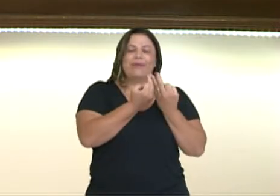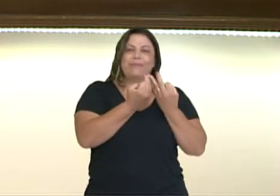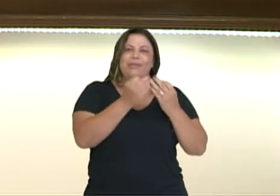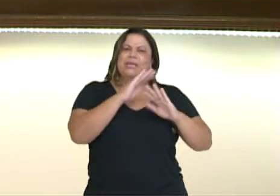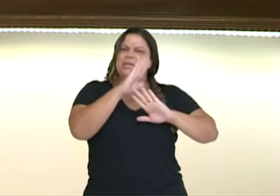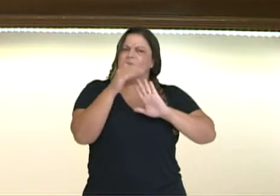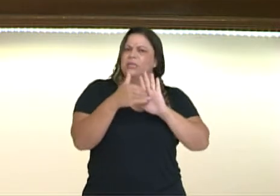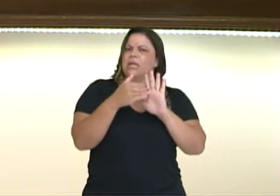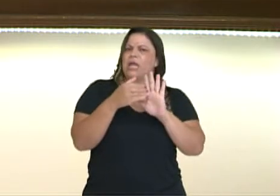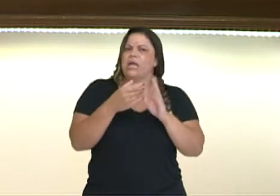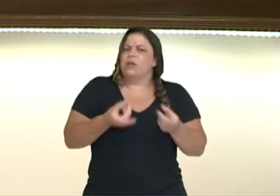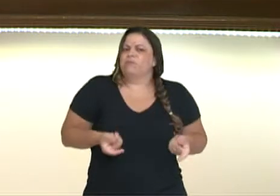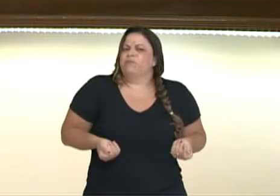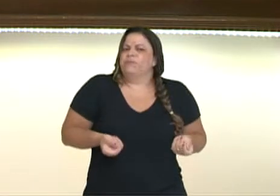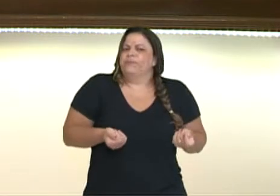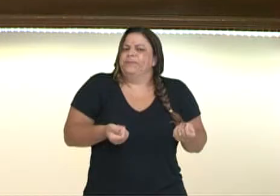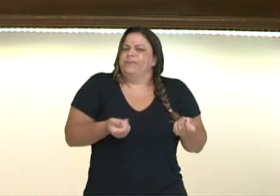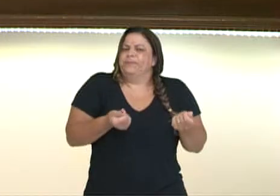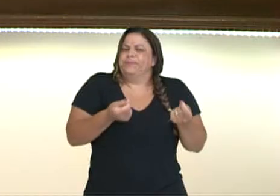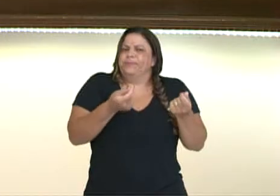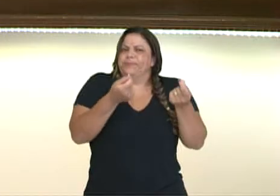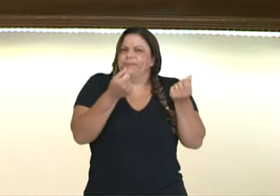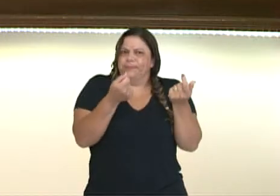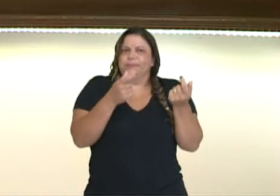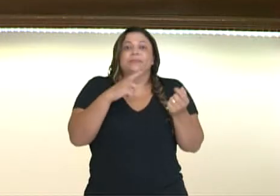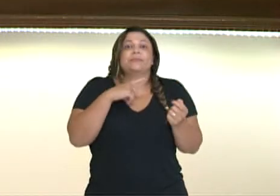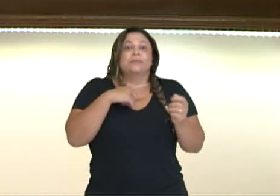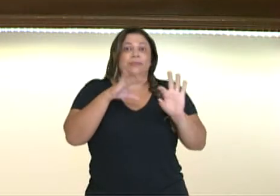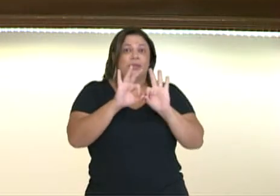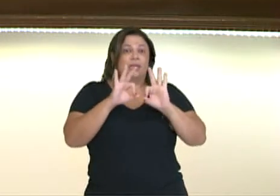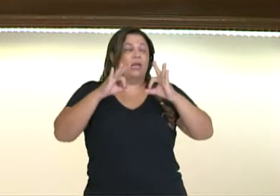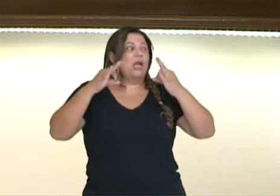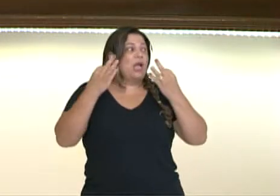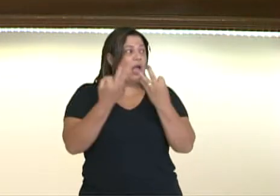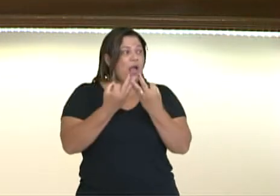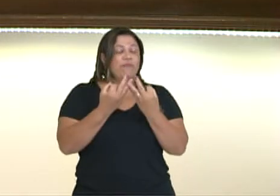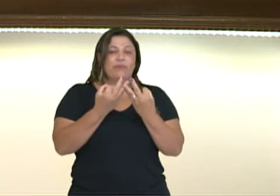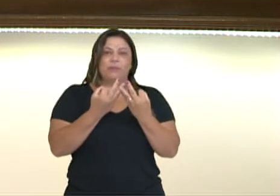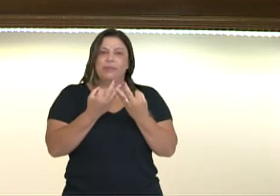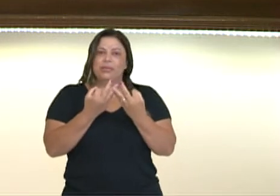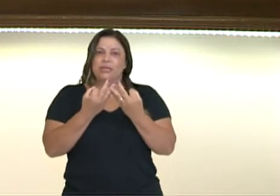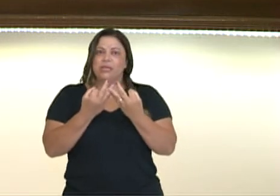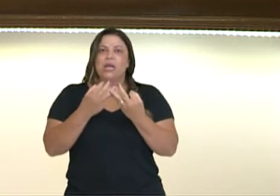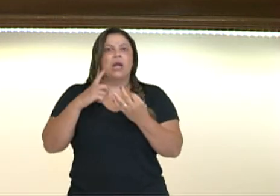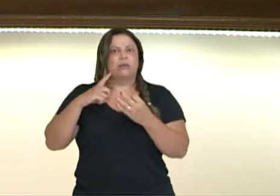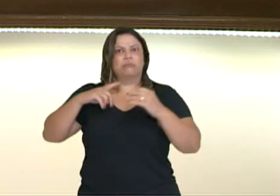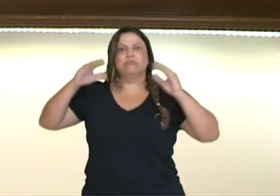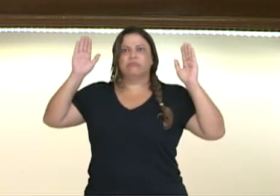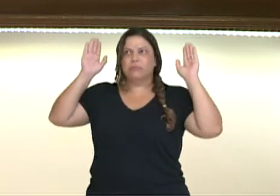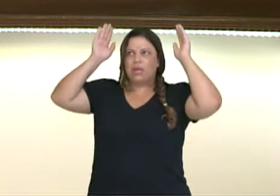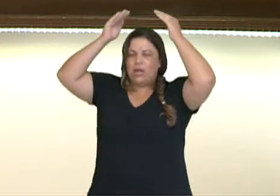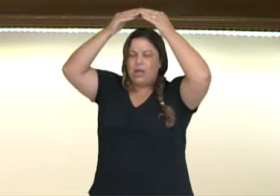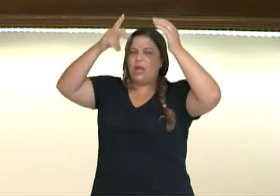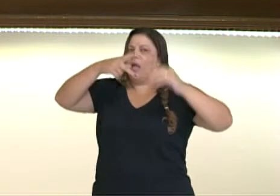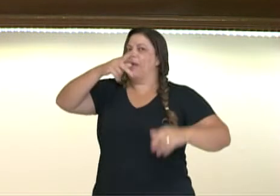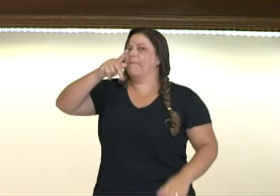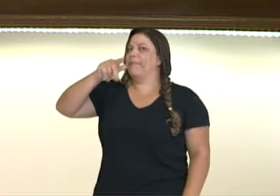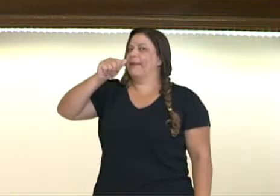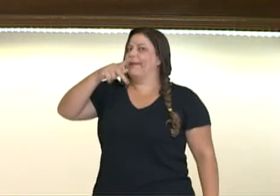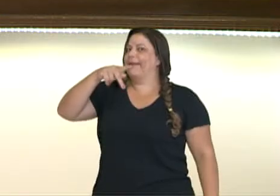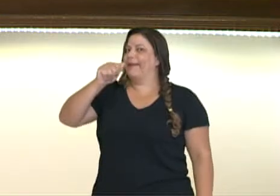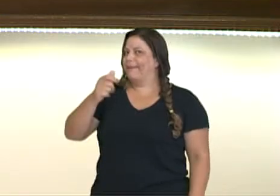muito poderosa. Ele tinha, por exemplo, um parente dele que se tornou papa, para vocês terem uma ideia. Então a